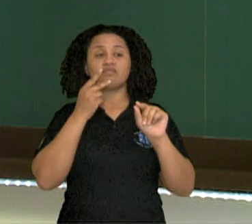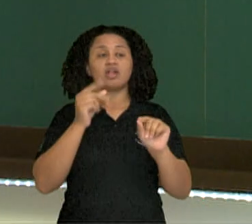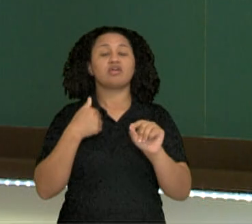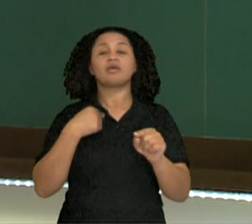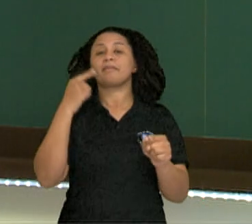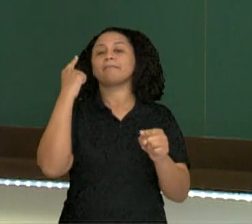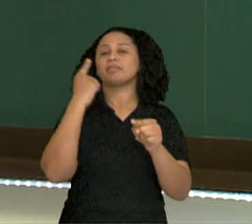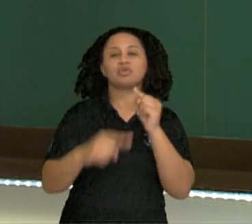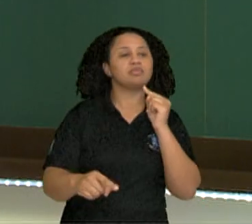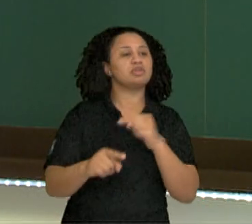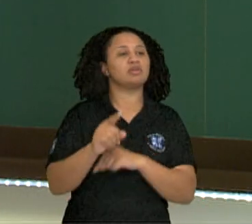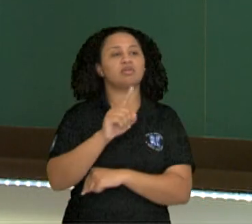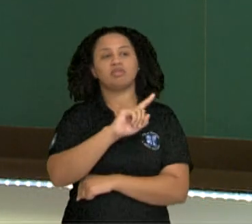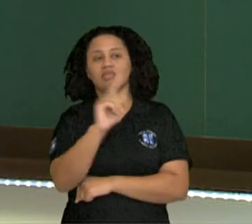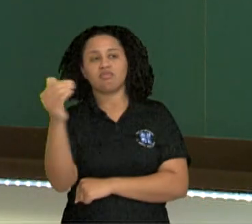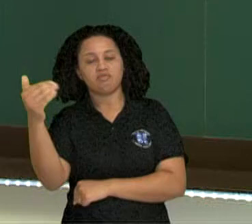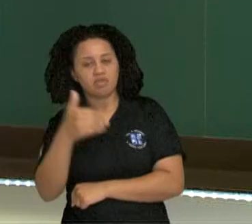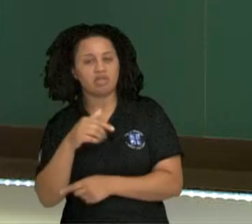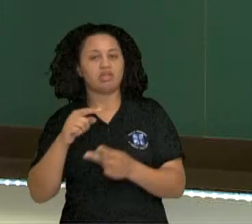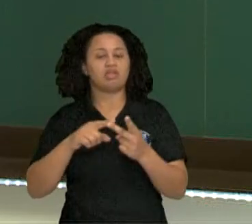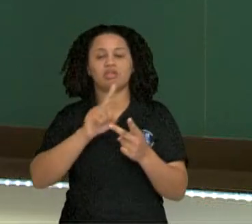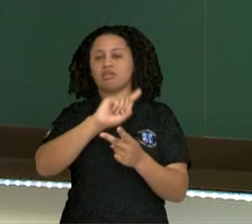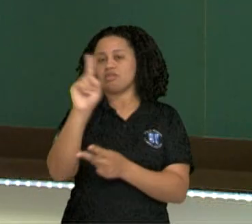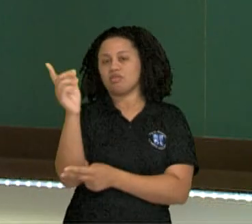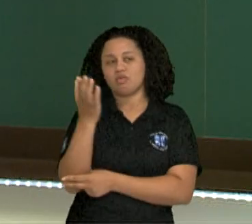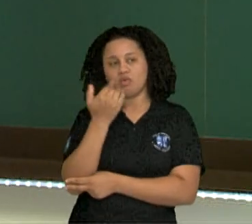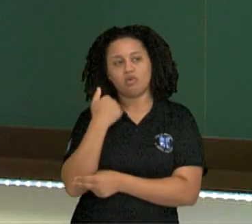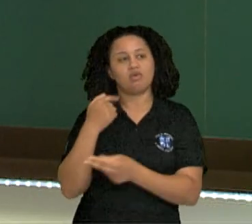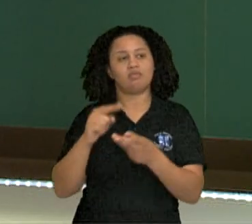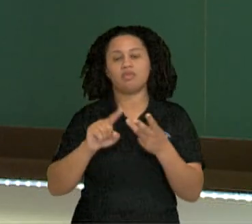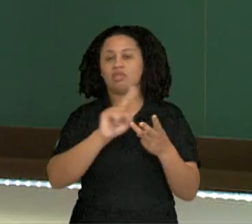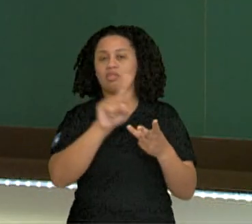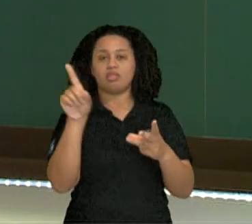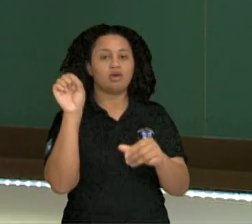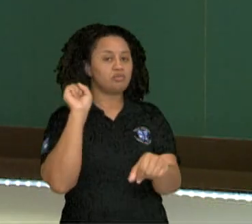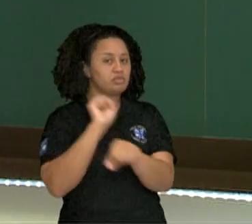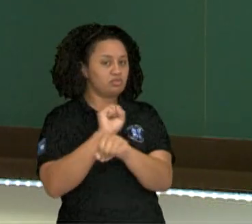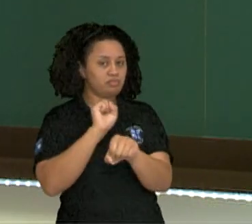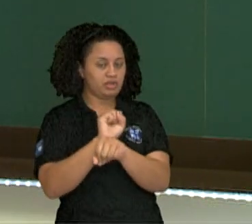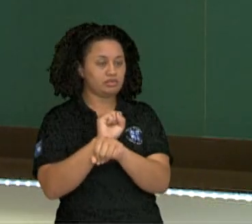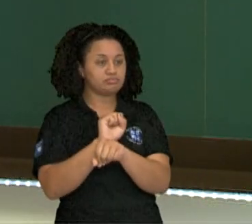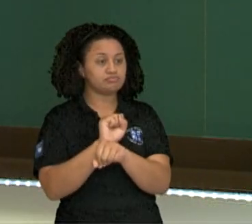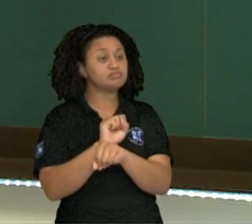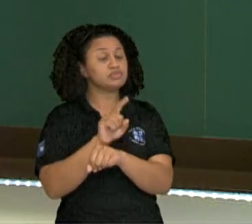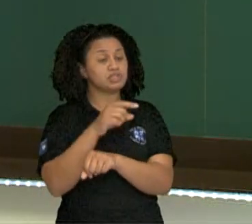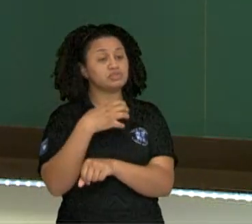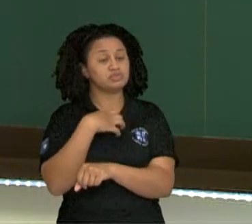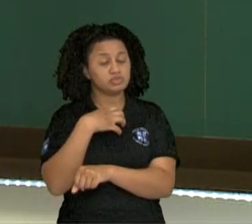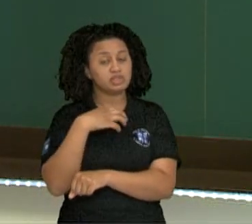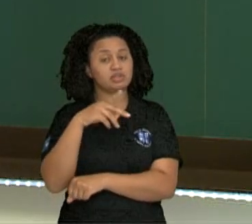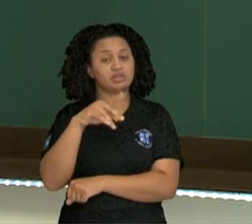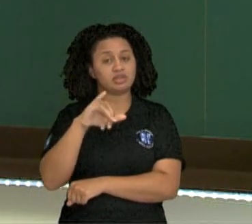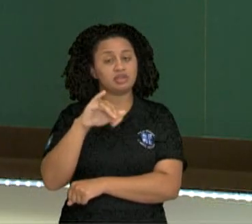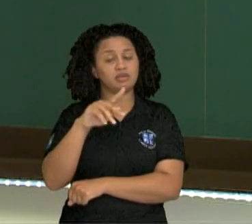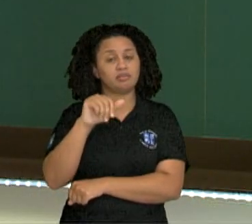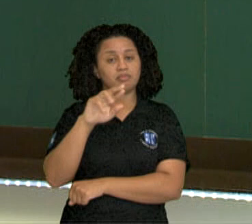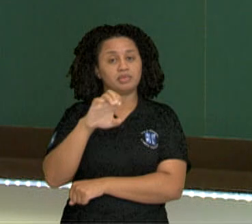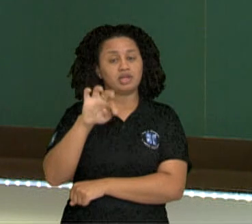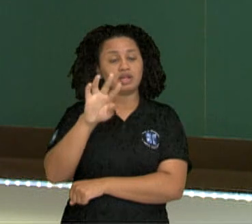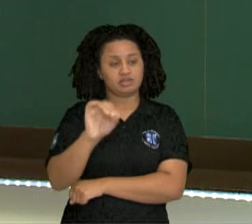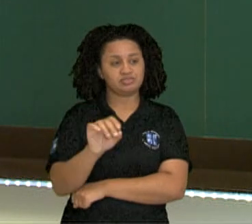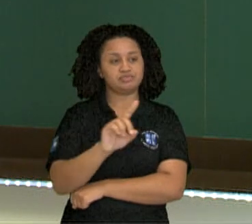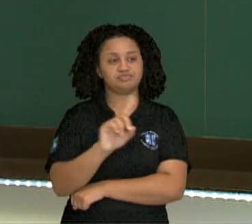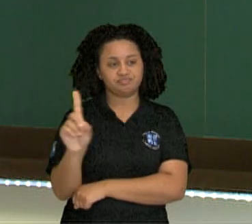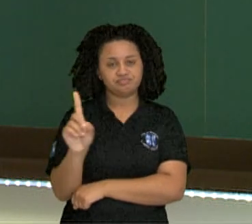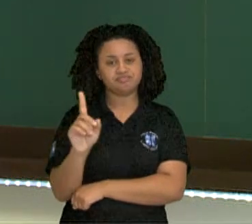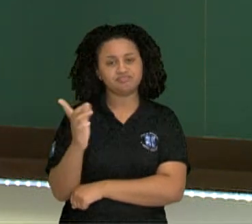venha, não coma, não me espere. Bien? Estão em el modo imperativo negativo, muito abundante,